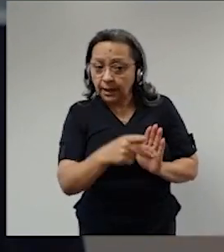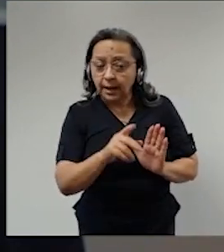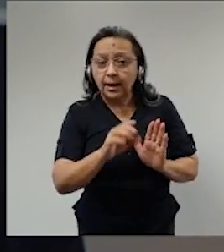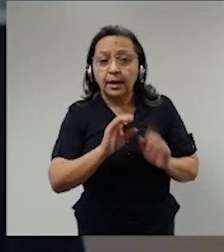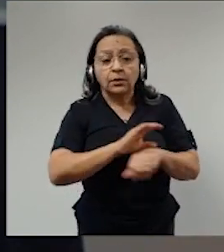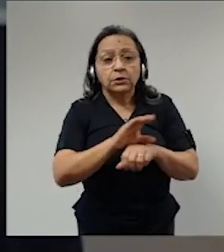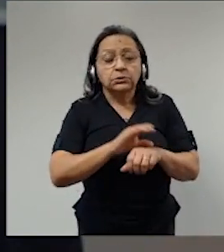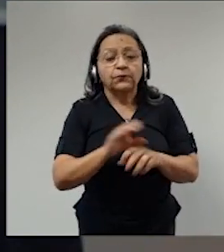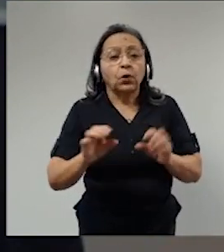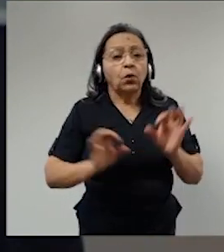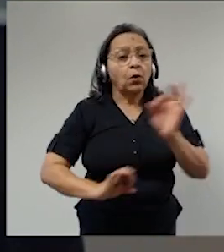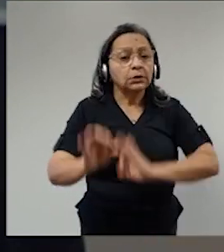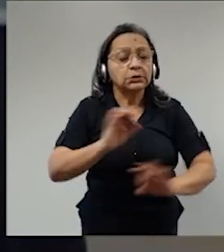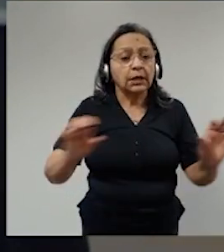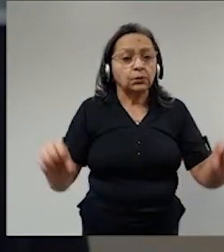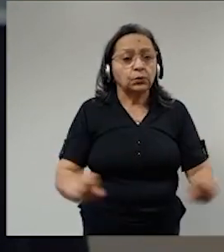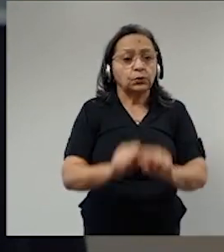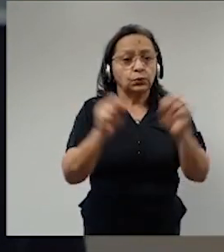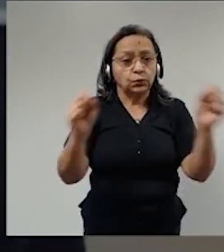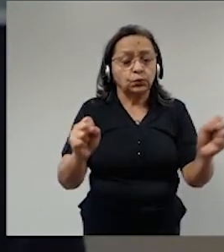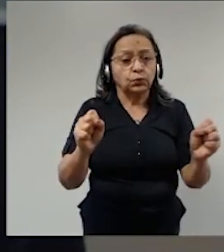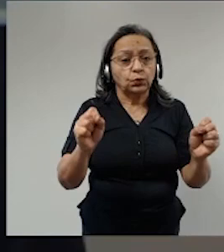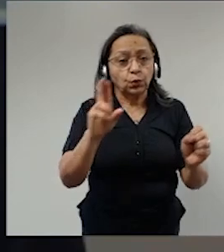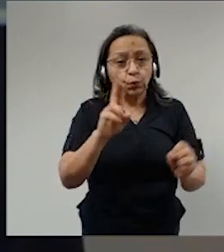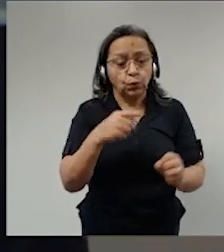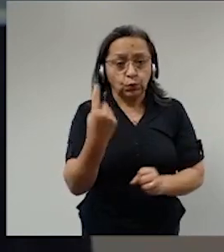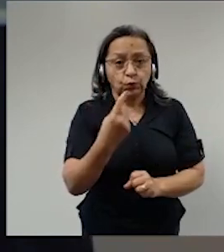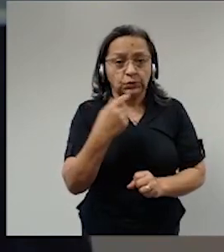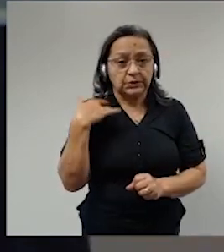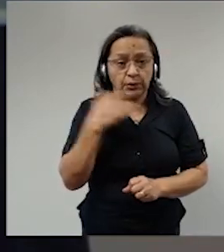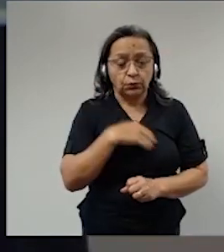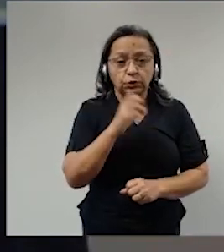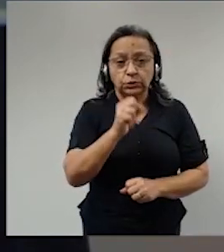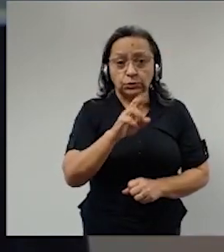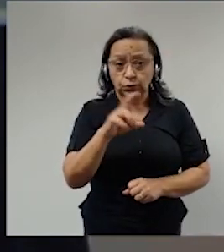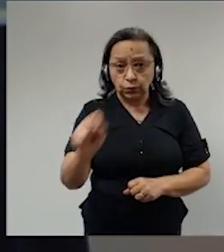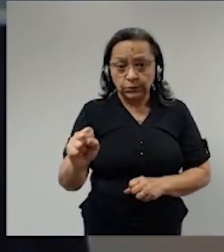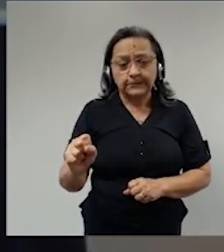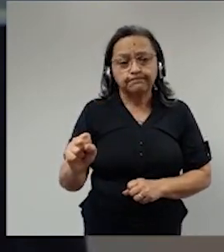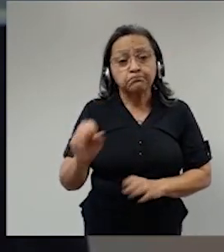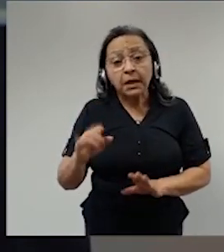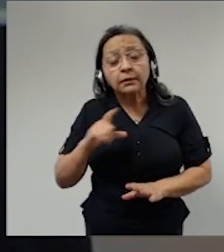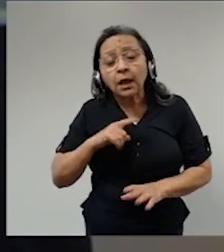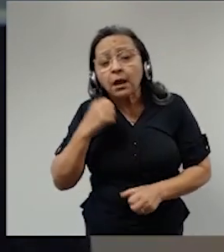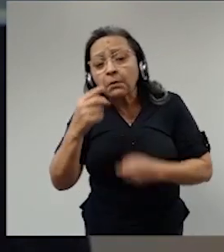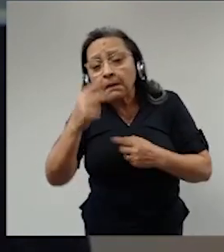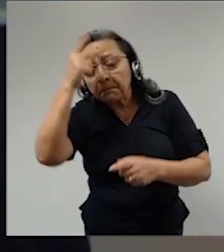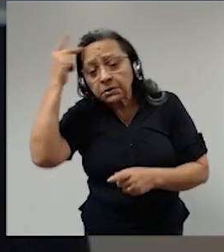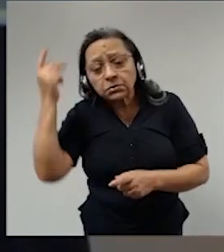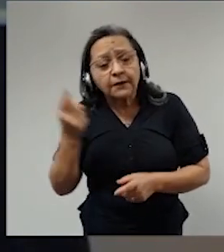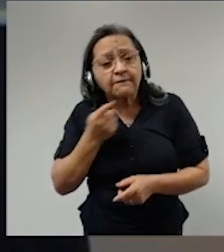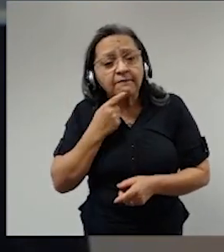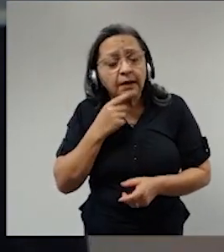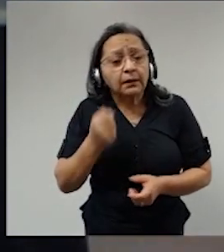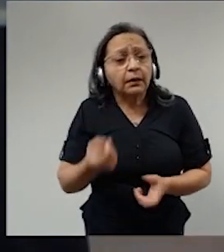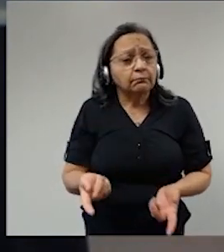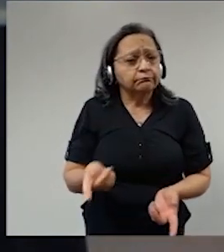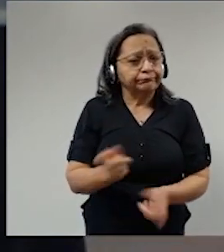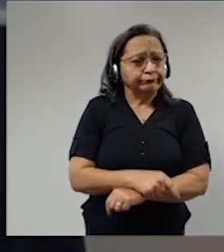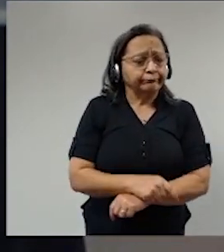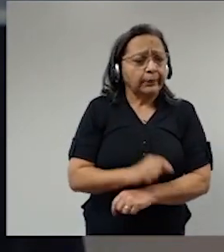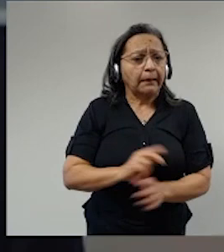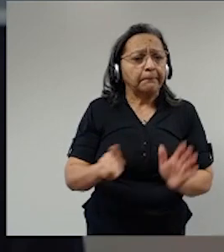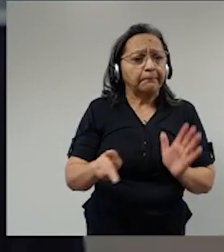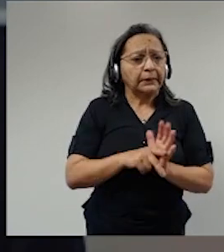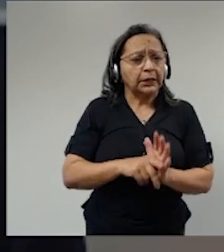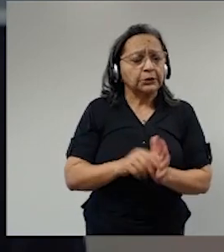SUS, Sistema Único de Saúde. E há quem diga, ao meu ver, de forma desavisada, que as patentes farmacêuticas de